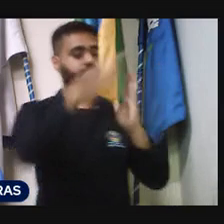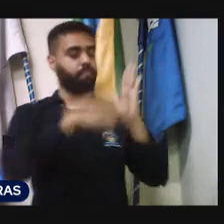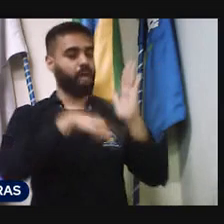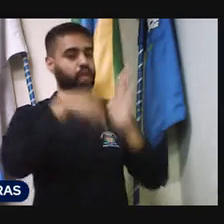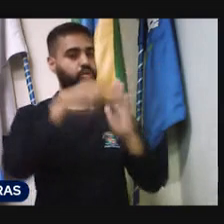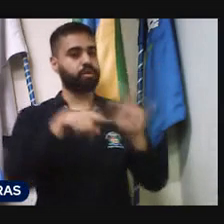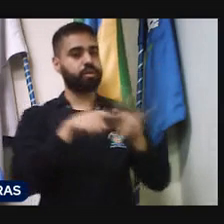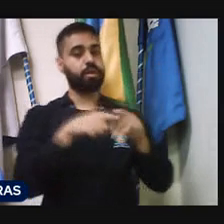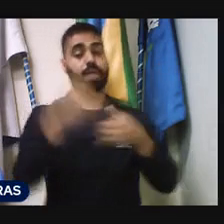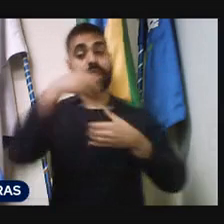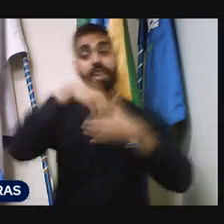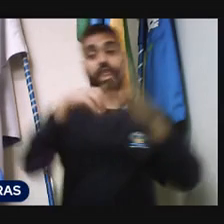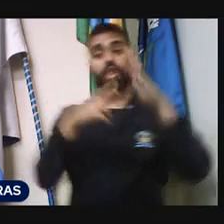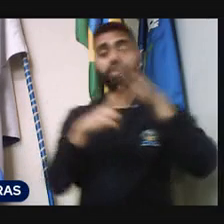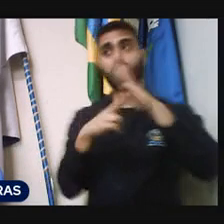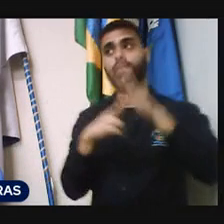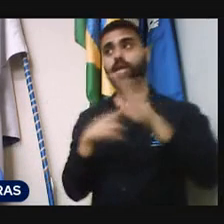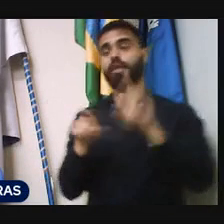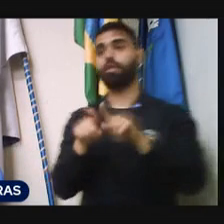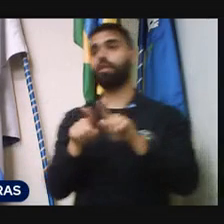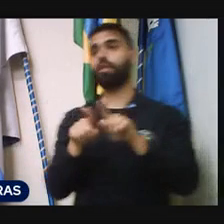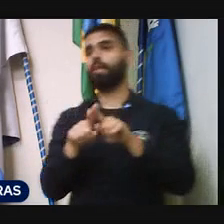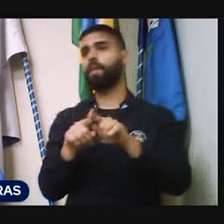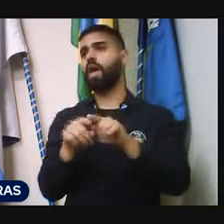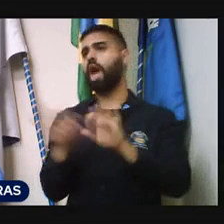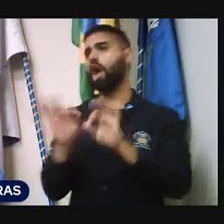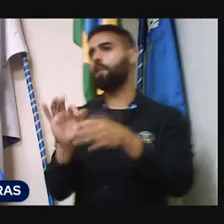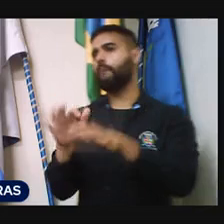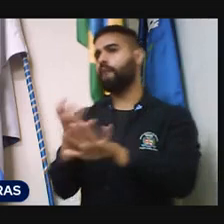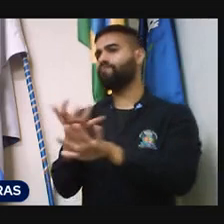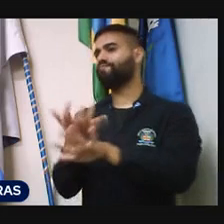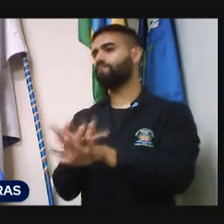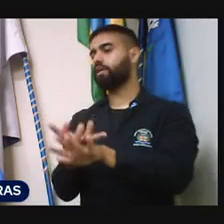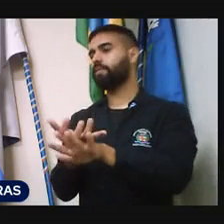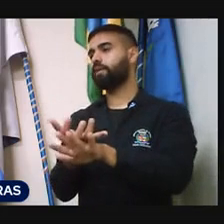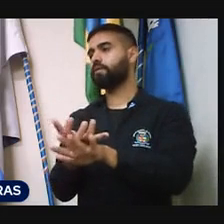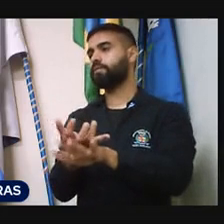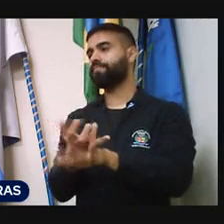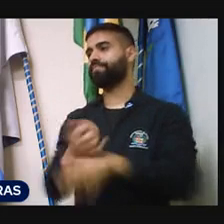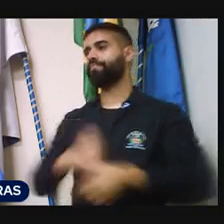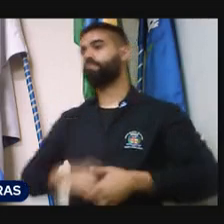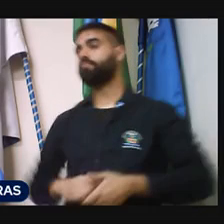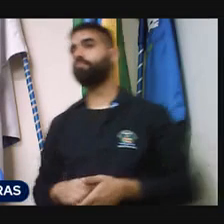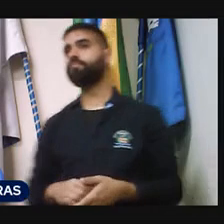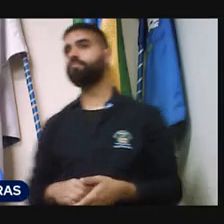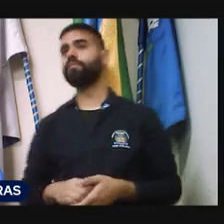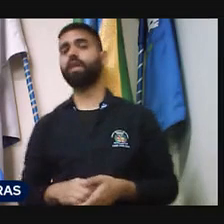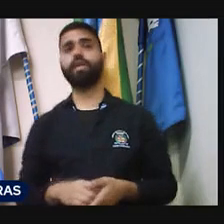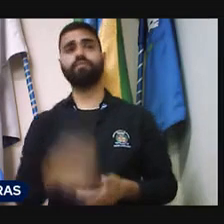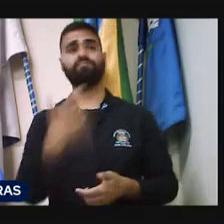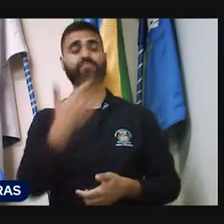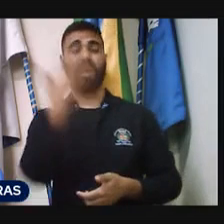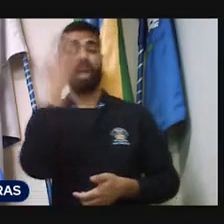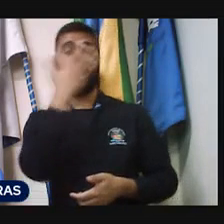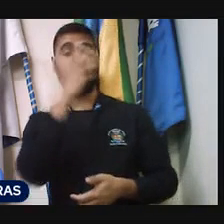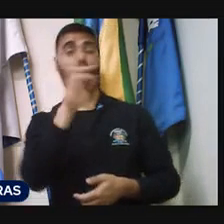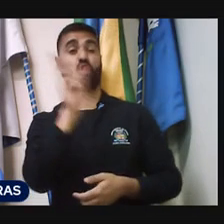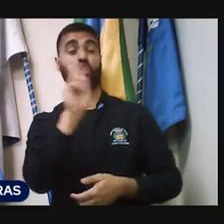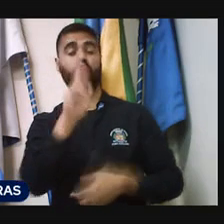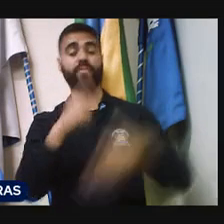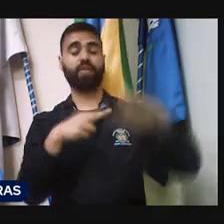todas as dependências e recuperação do pequeno Jardim anexo já não é mais visível o nome da rodoviária